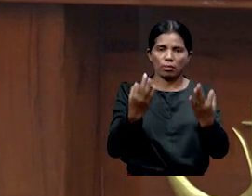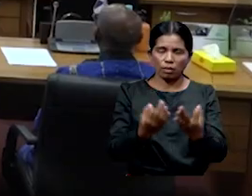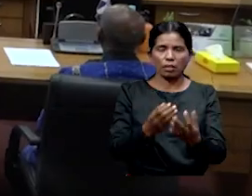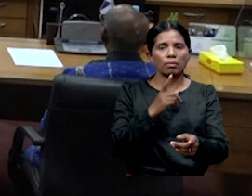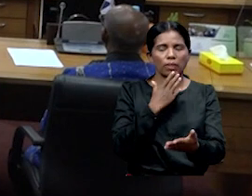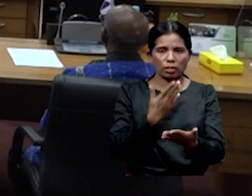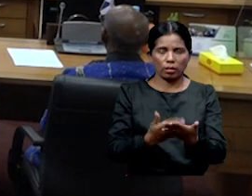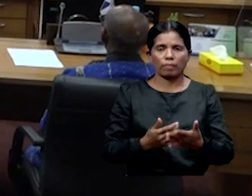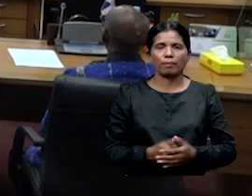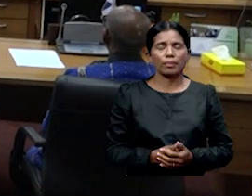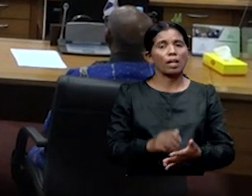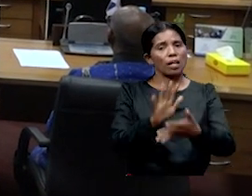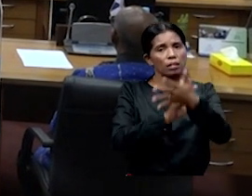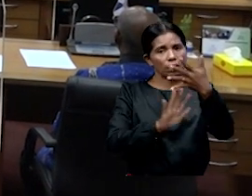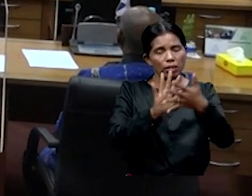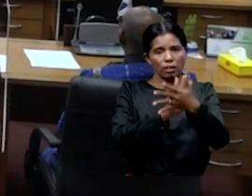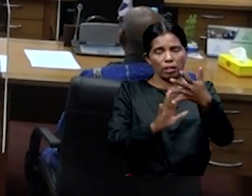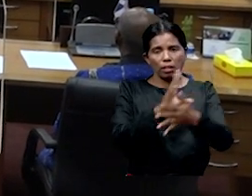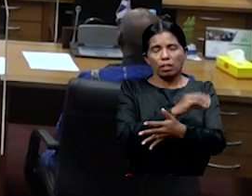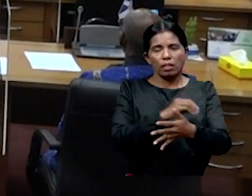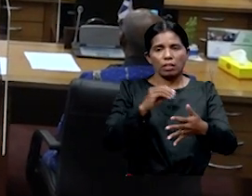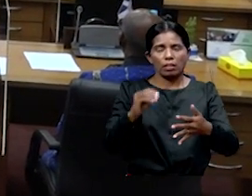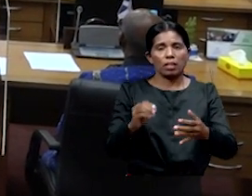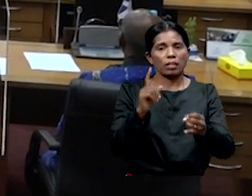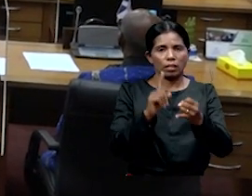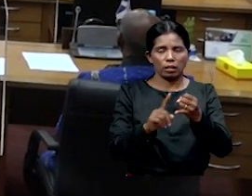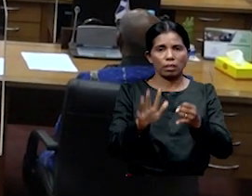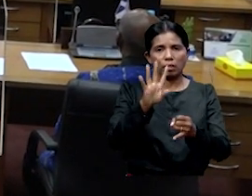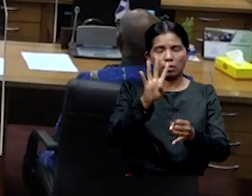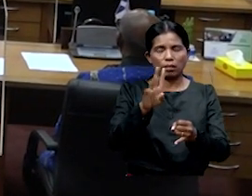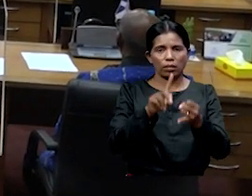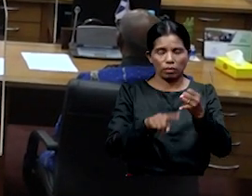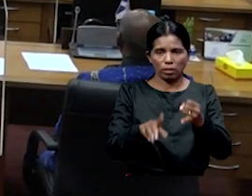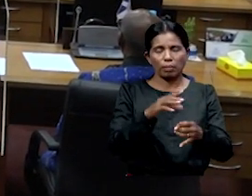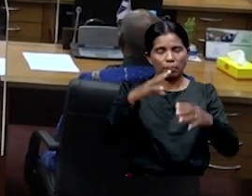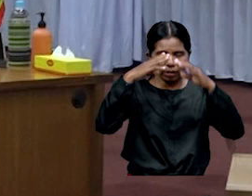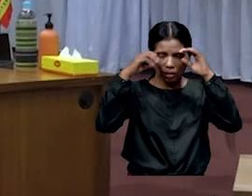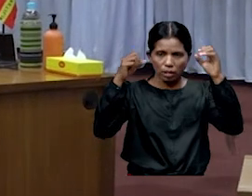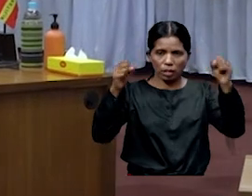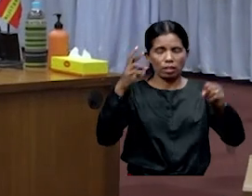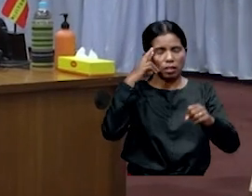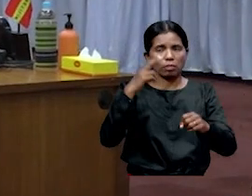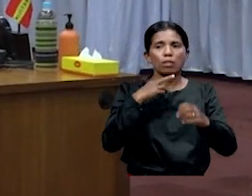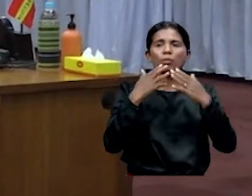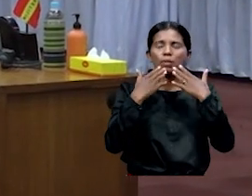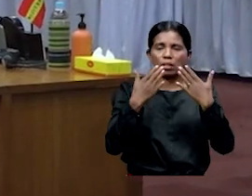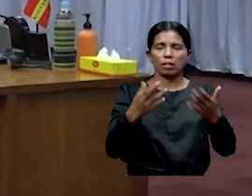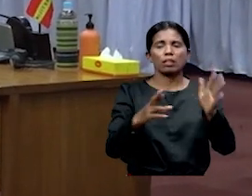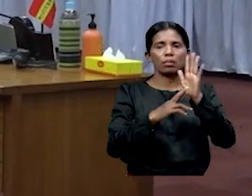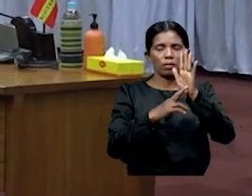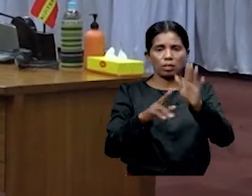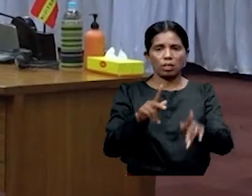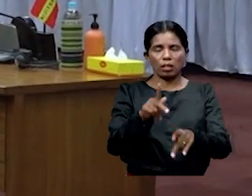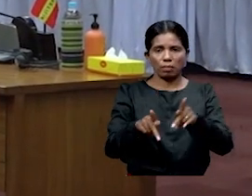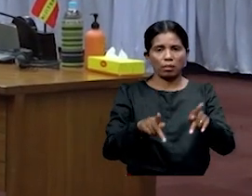adequado EA cerimônia solene e vá sessão Legislativa e cozinhei Presidente da República desejamos sorte agradeço agora representante A